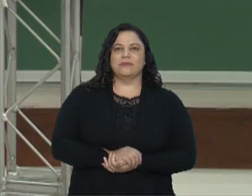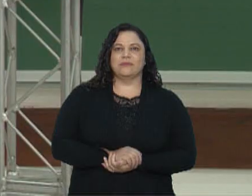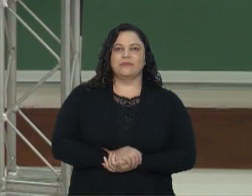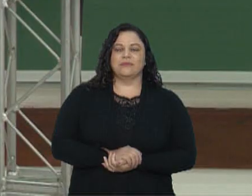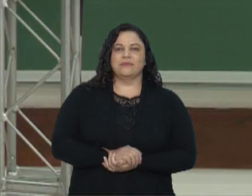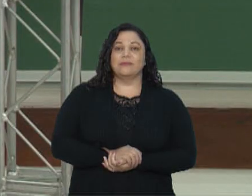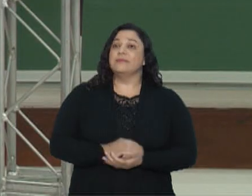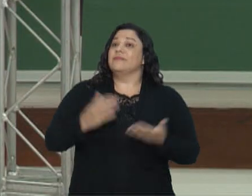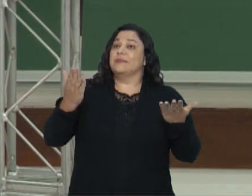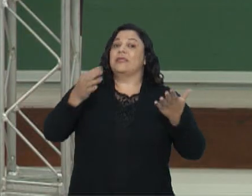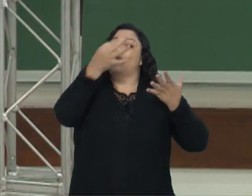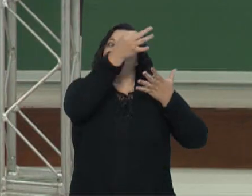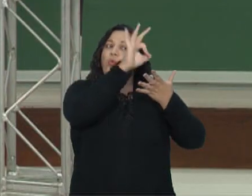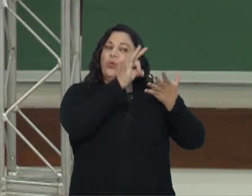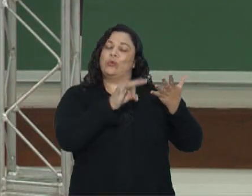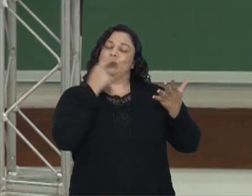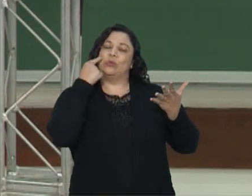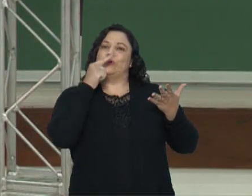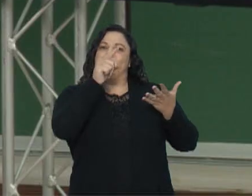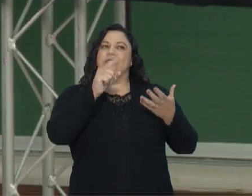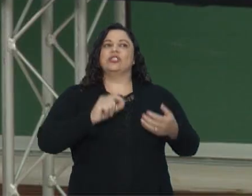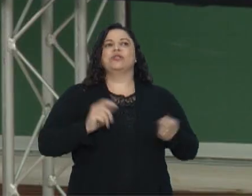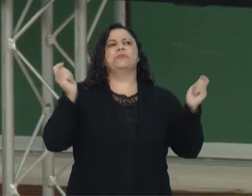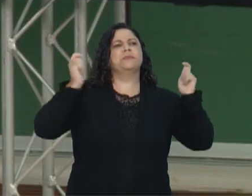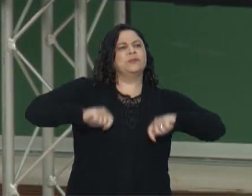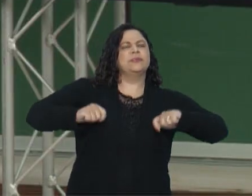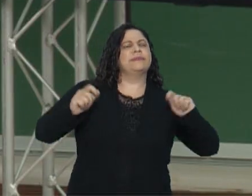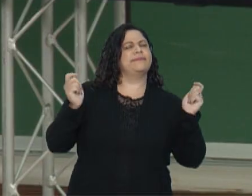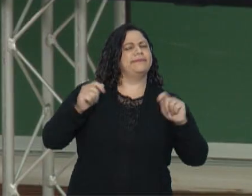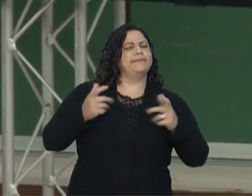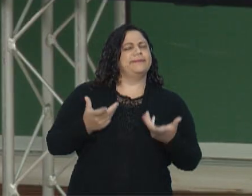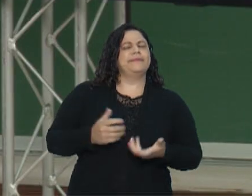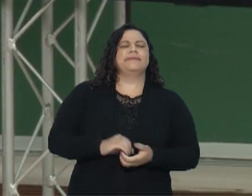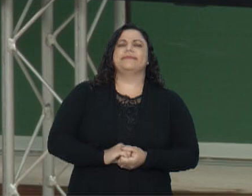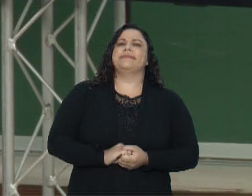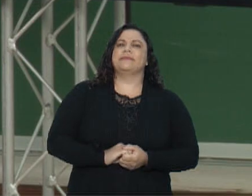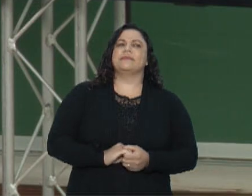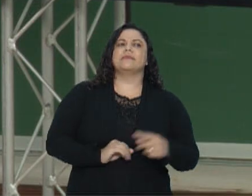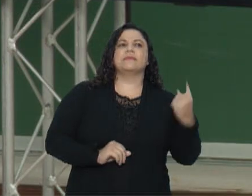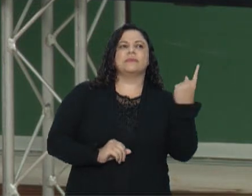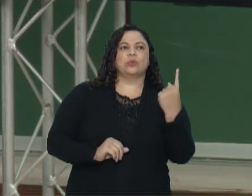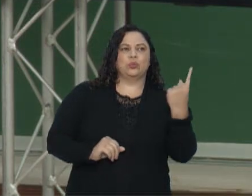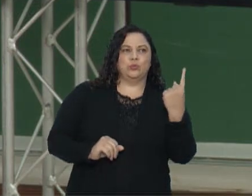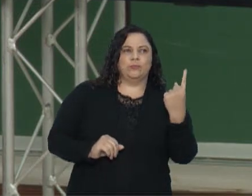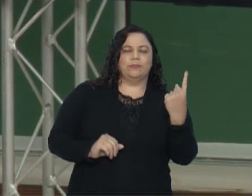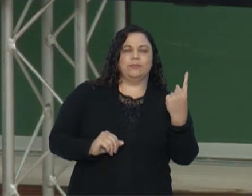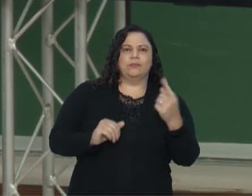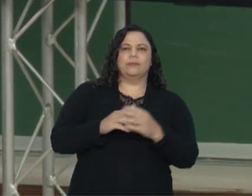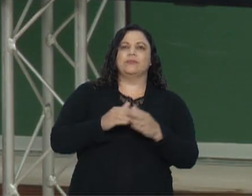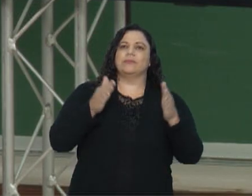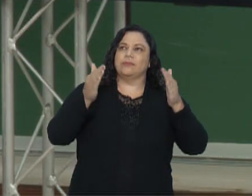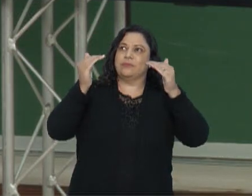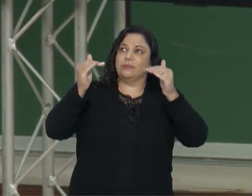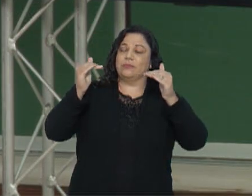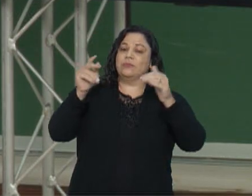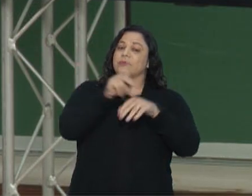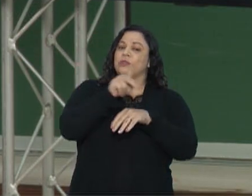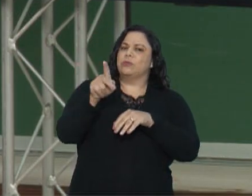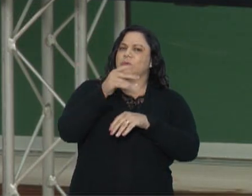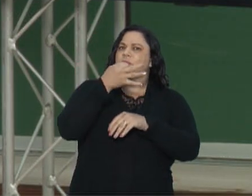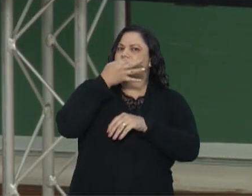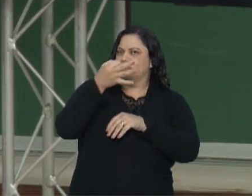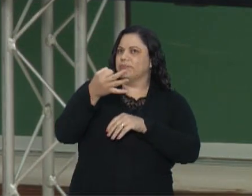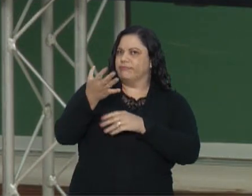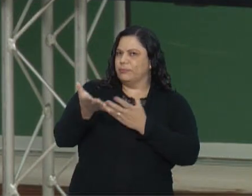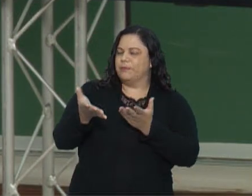Corregimos entonces, possibilidades que temos. Frase 1, Passado manhã, o professor sugeriu que vocês